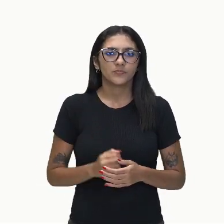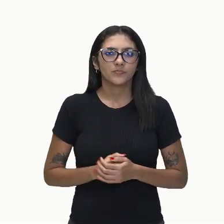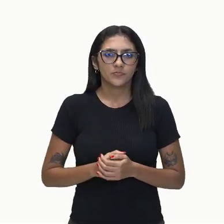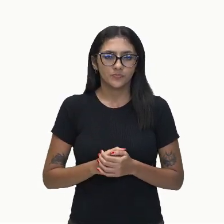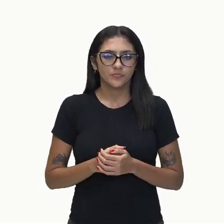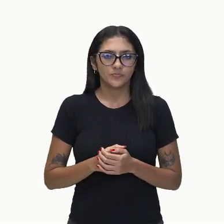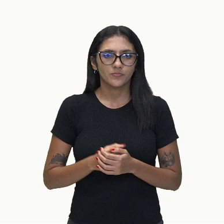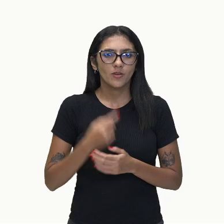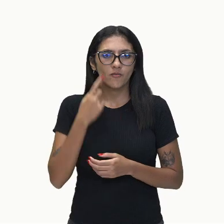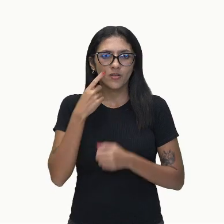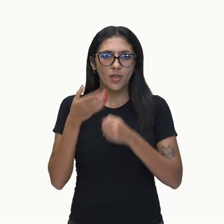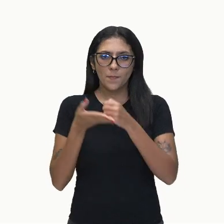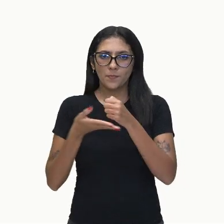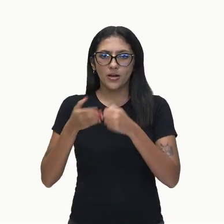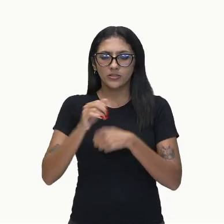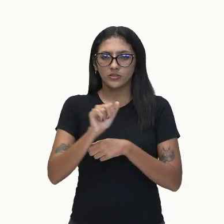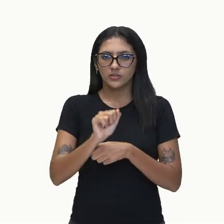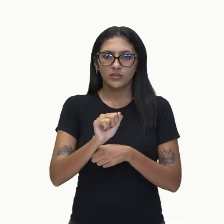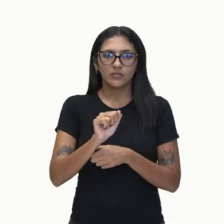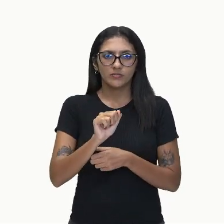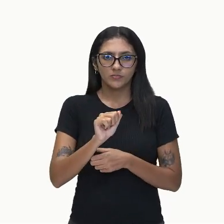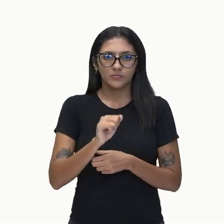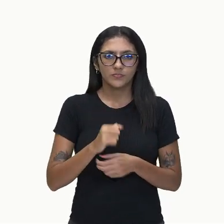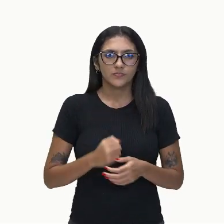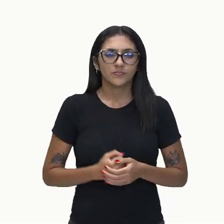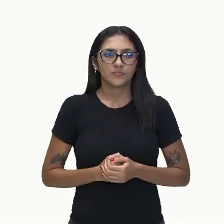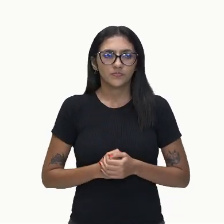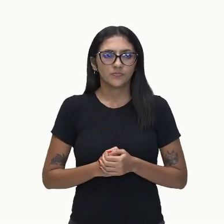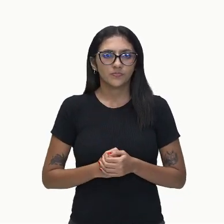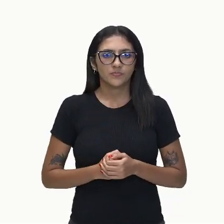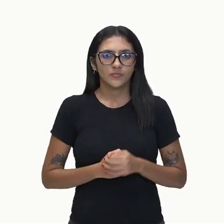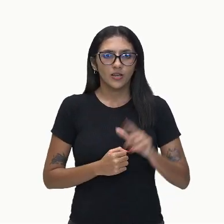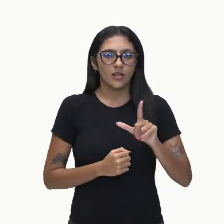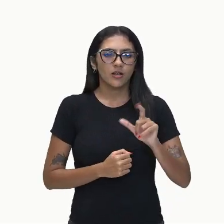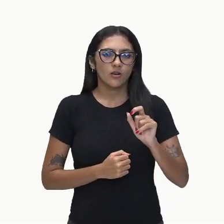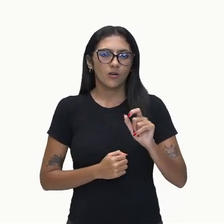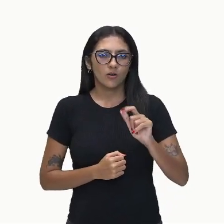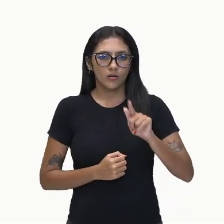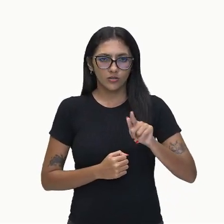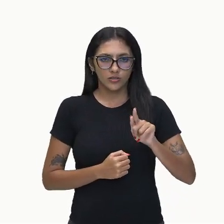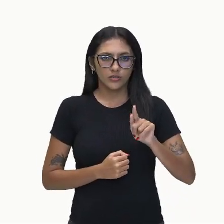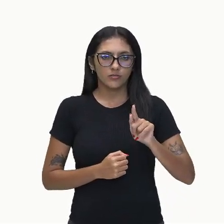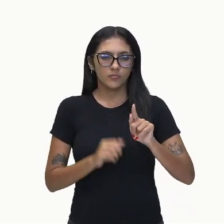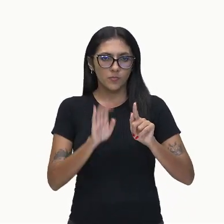A, tá bom? Log de B na base A.